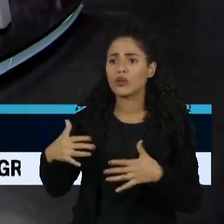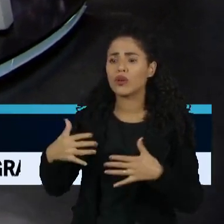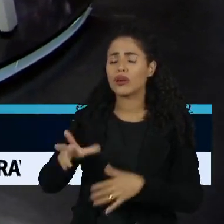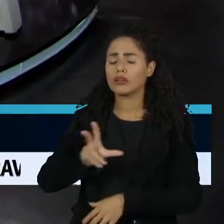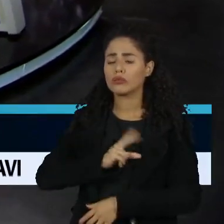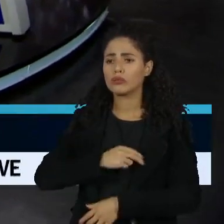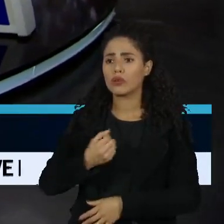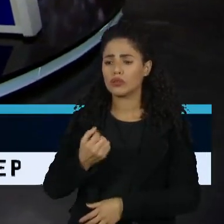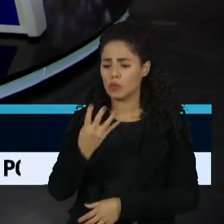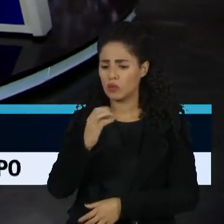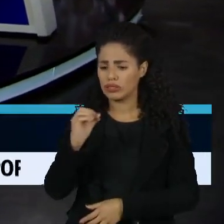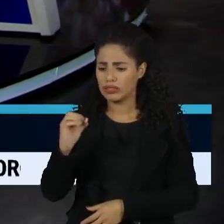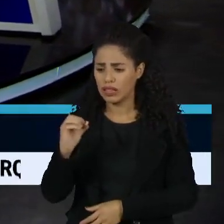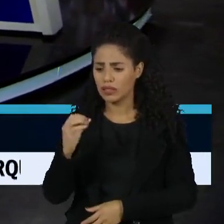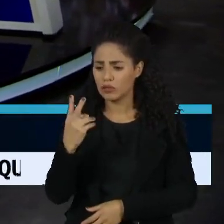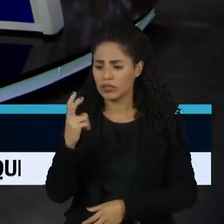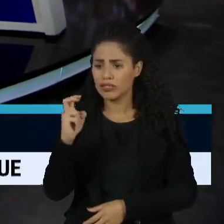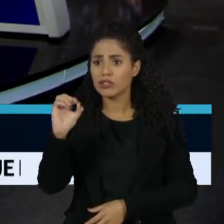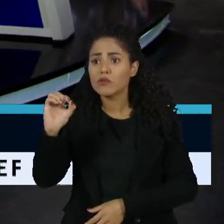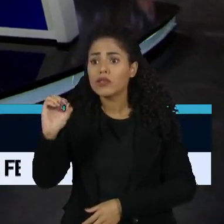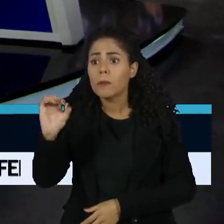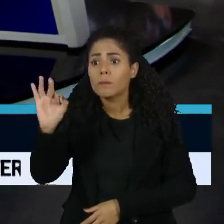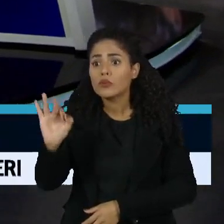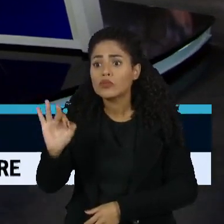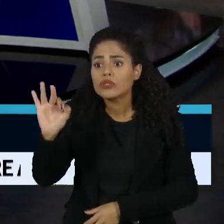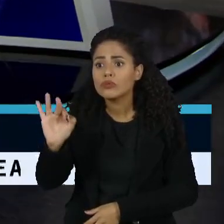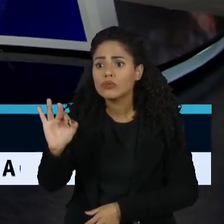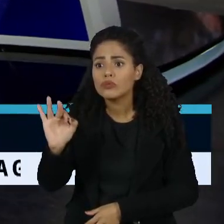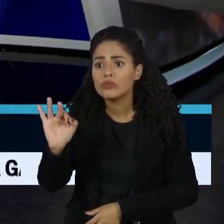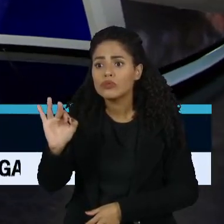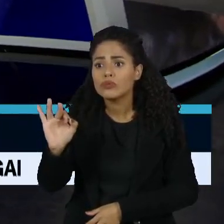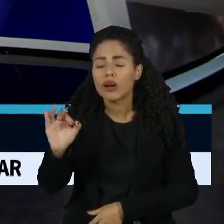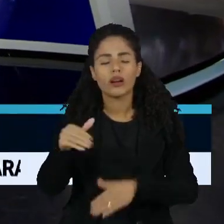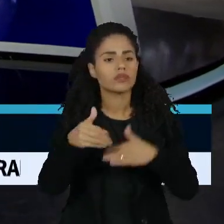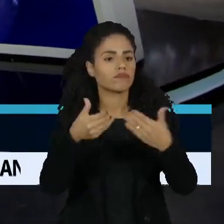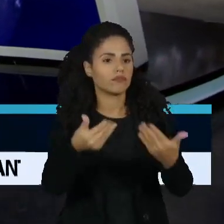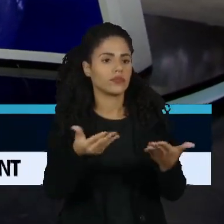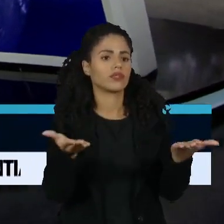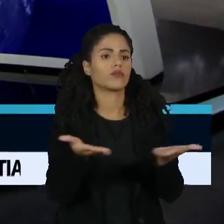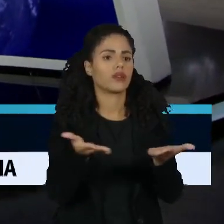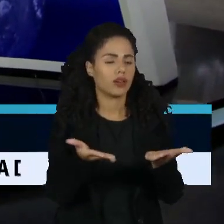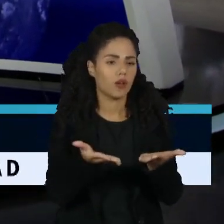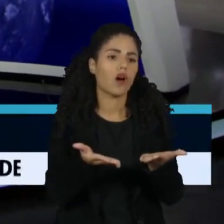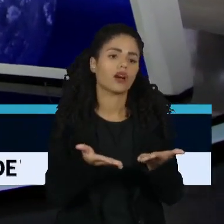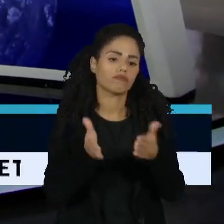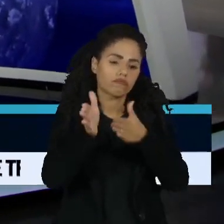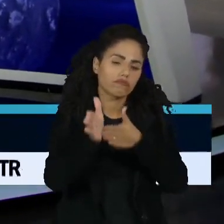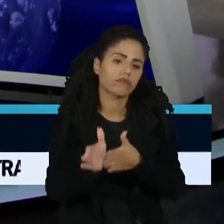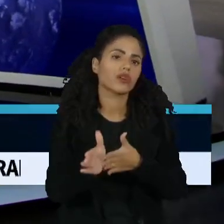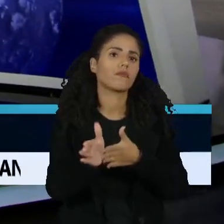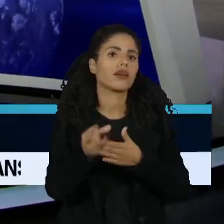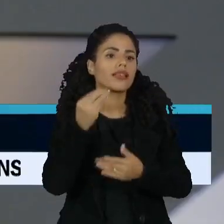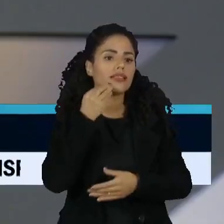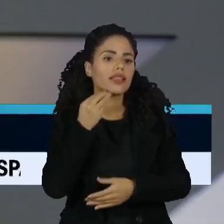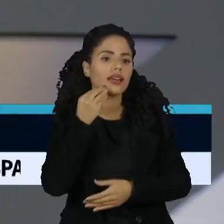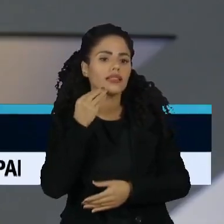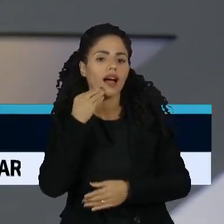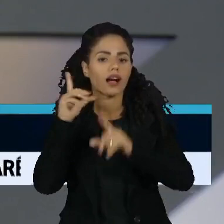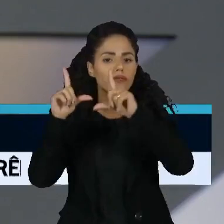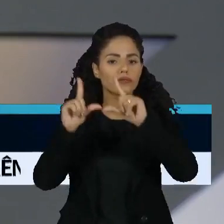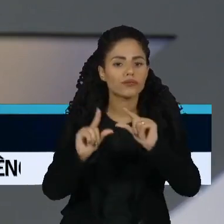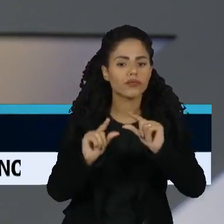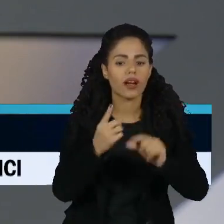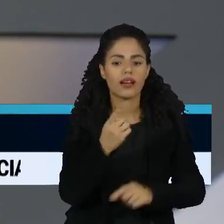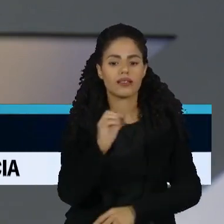né chega a 400 450 por Então eu acho que é um um meio de caminho você chegar pelo menos 100